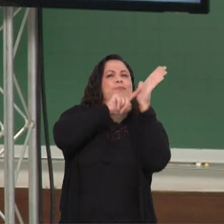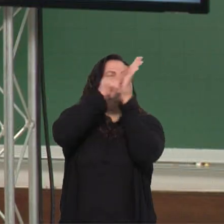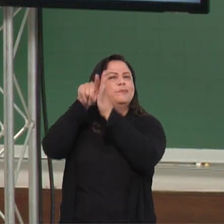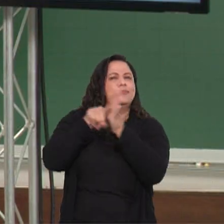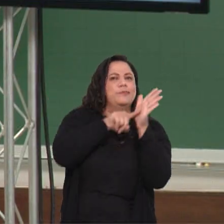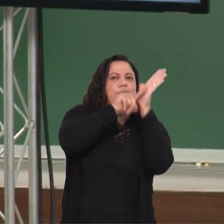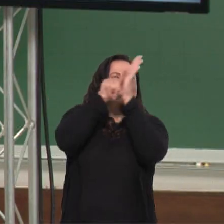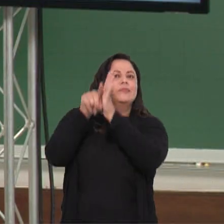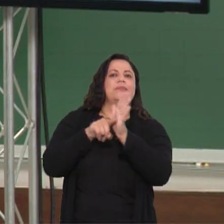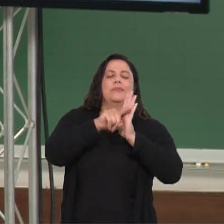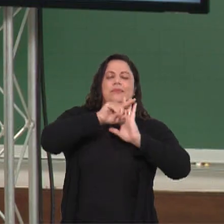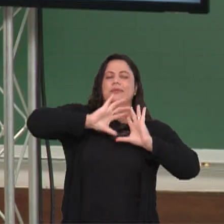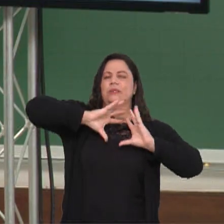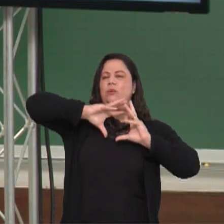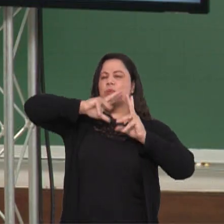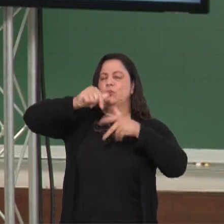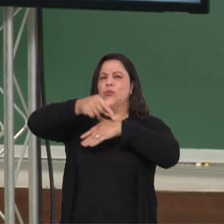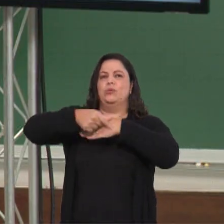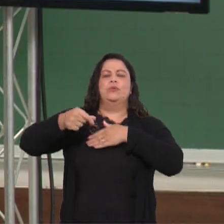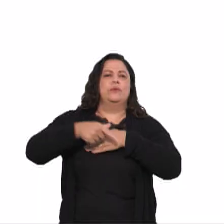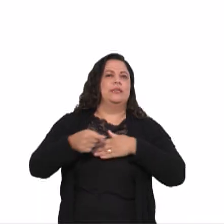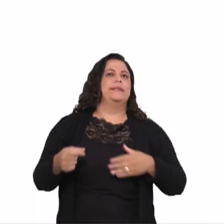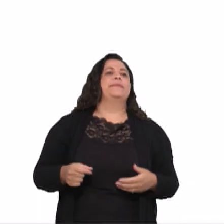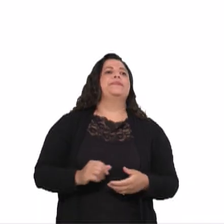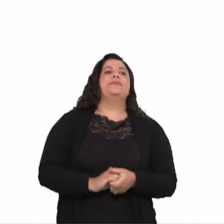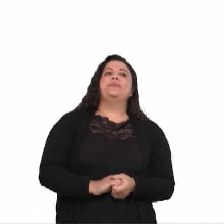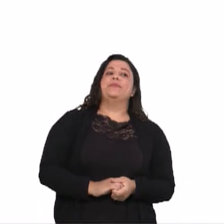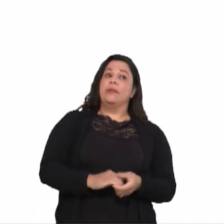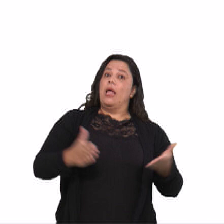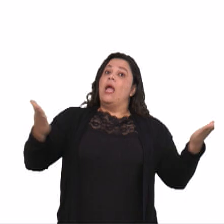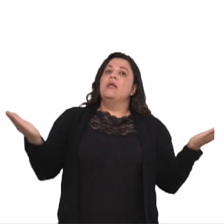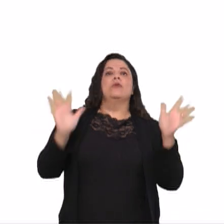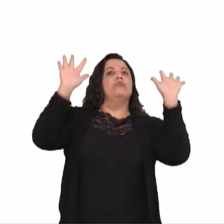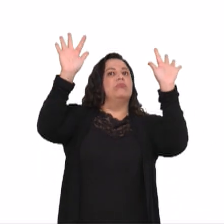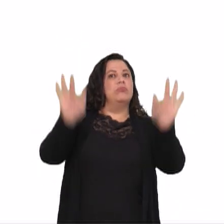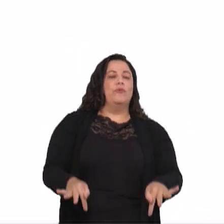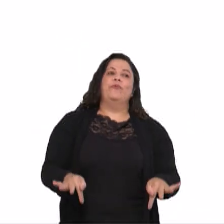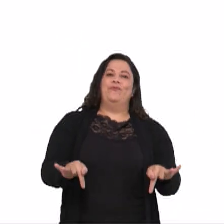mundo ocidental. Tá? Pessoas, o fim do Império.